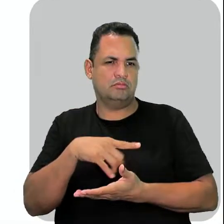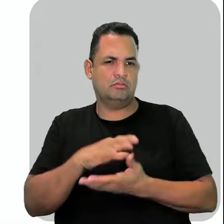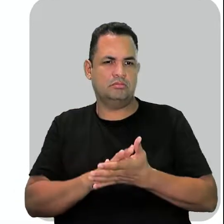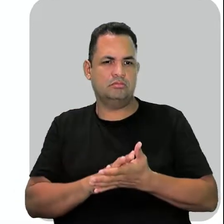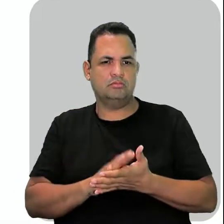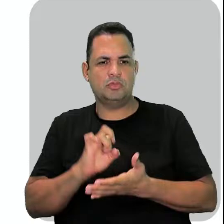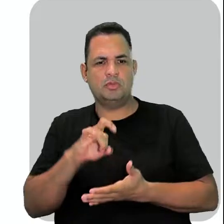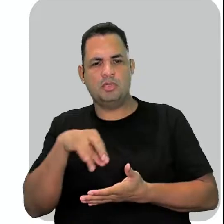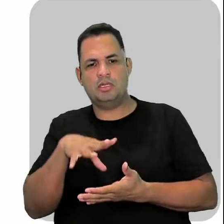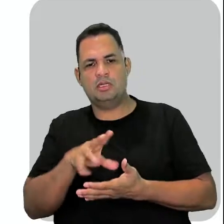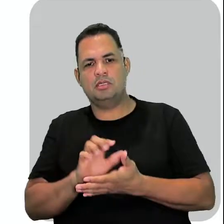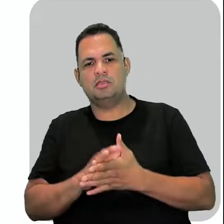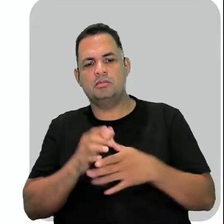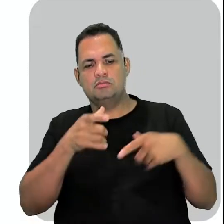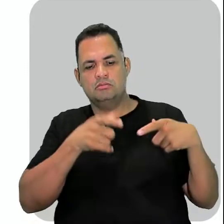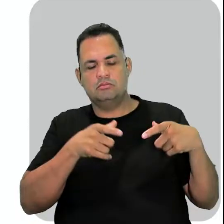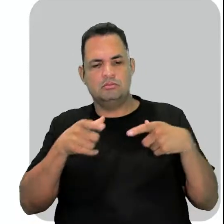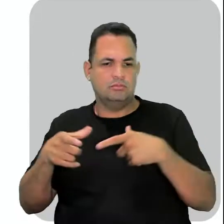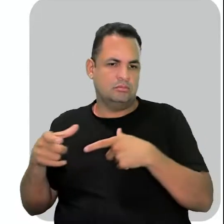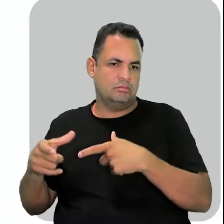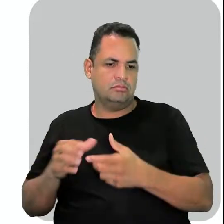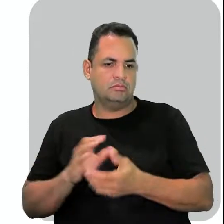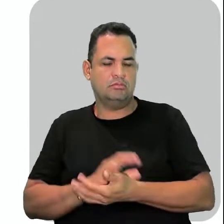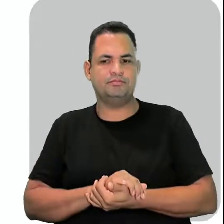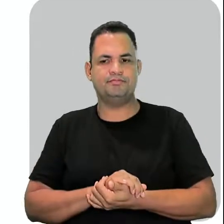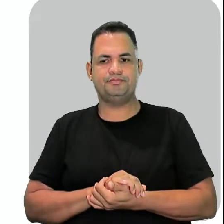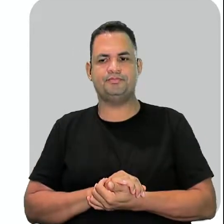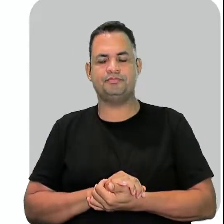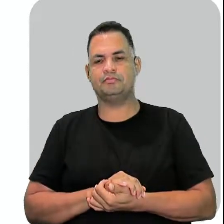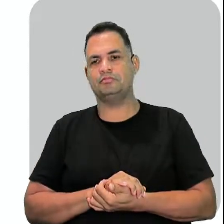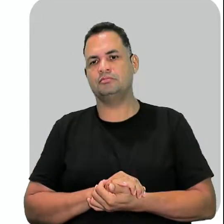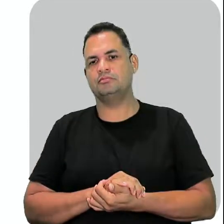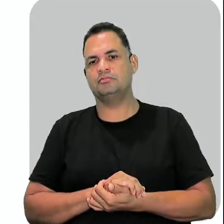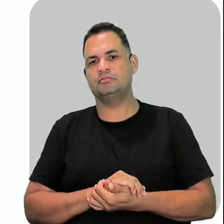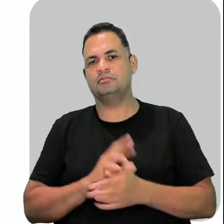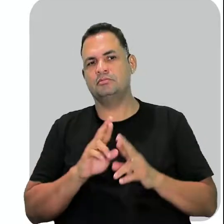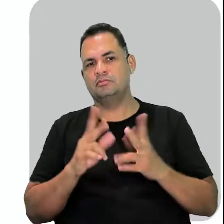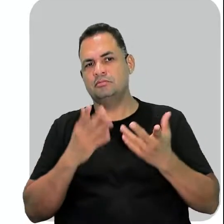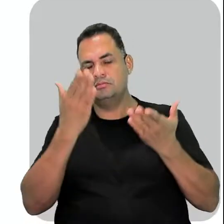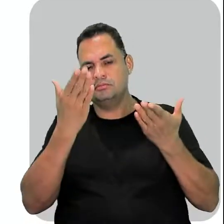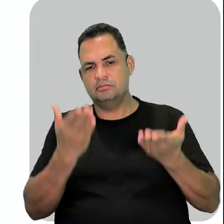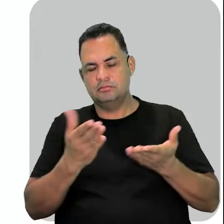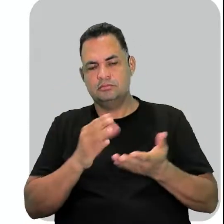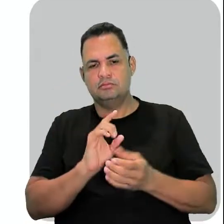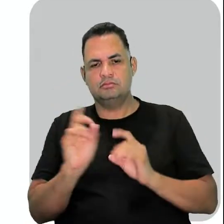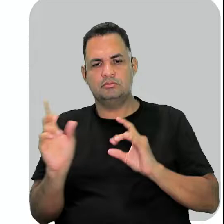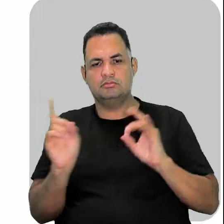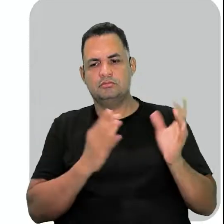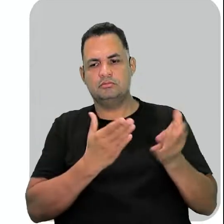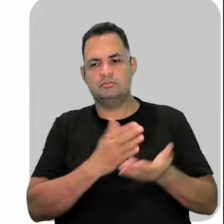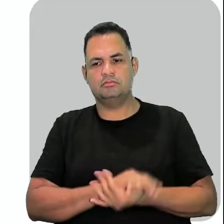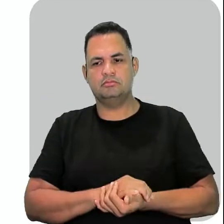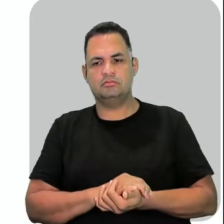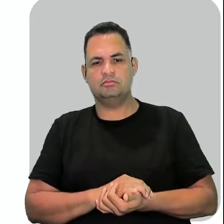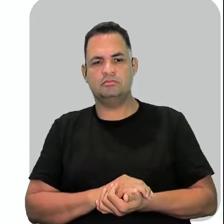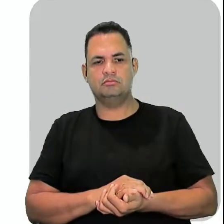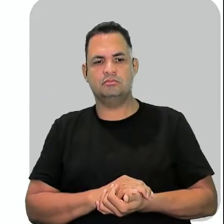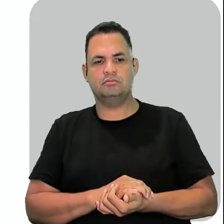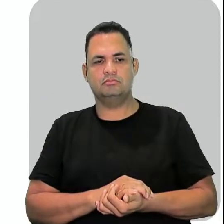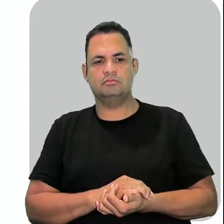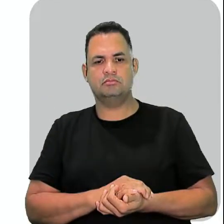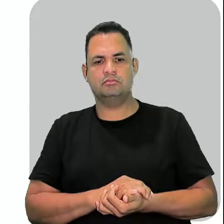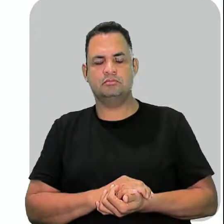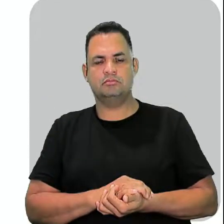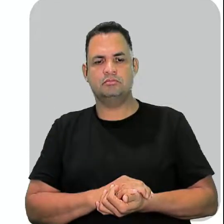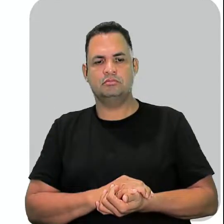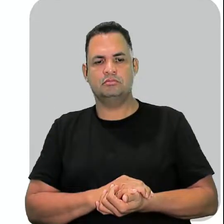de posição. A posição da função orgânica é a diferença entre um e o outro. Outro